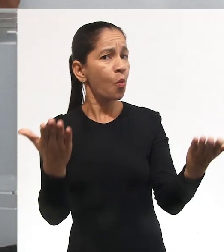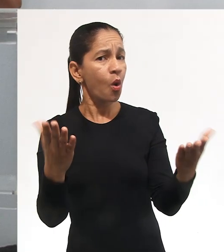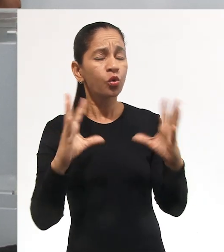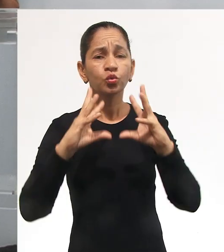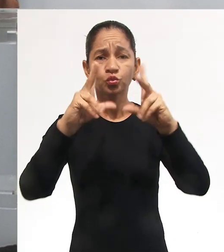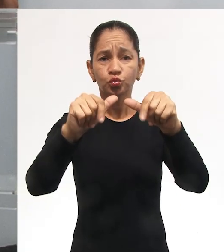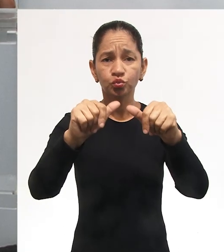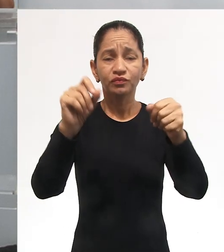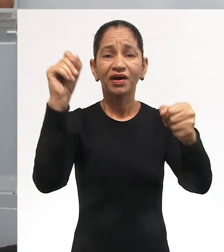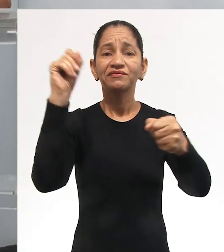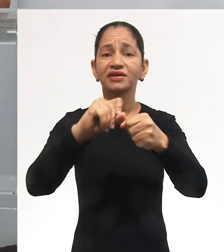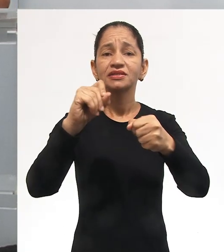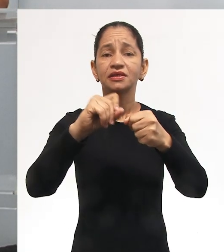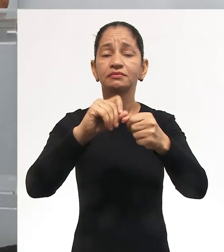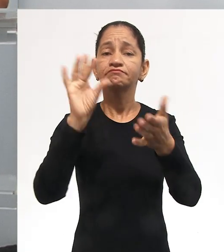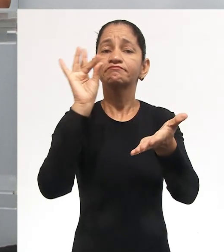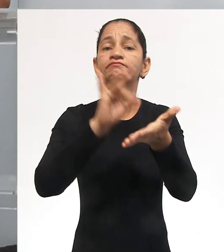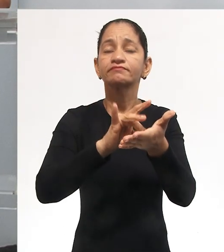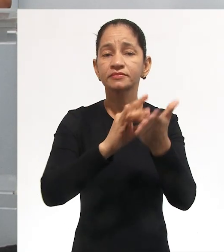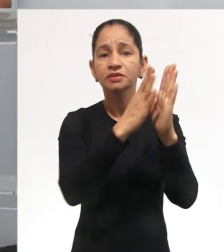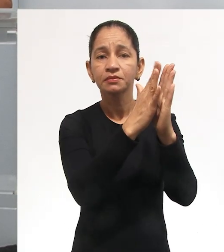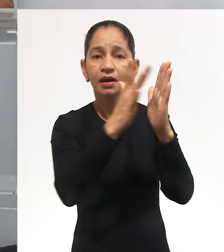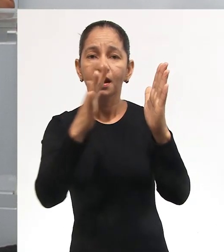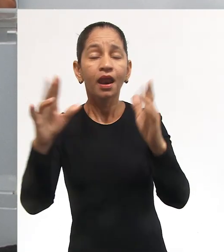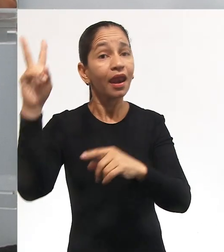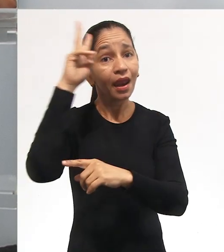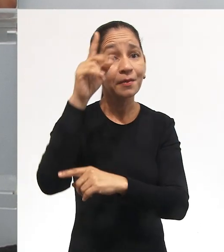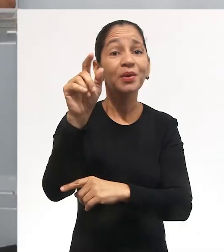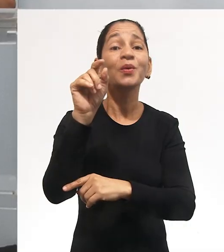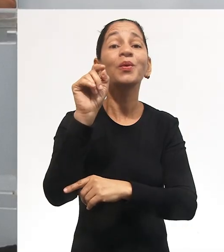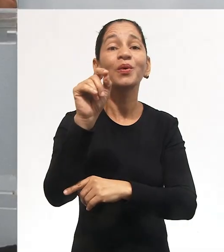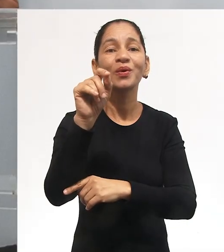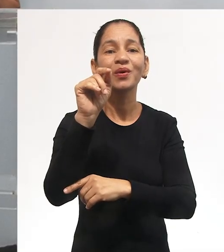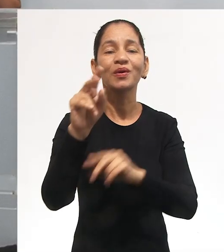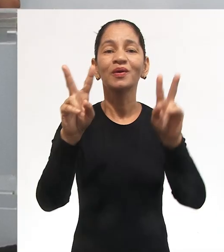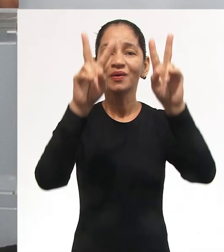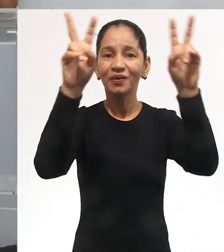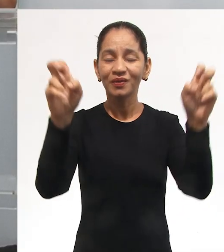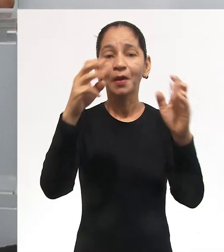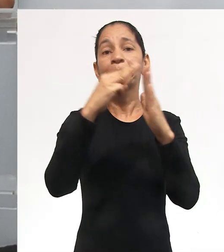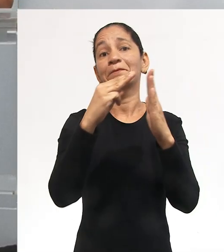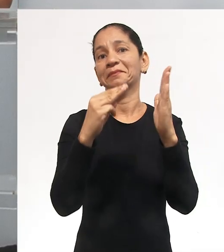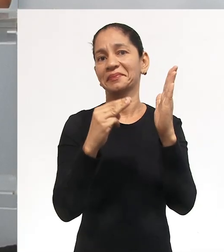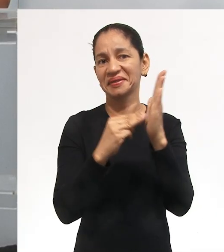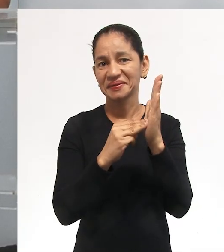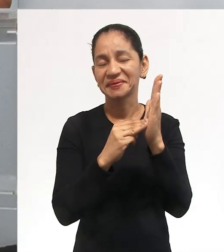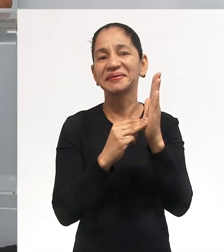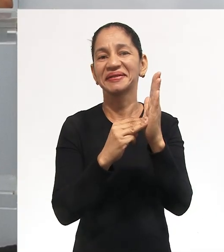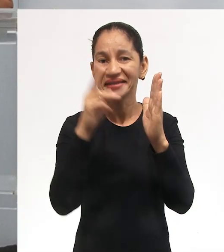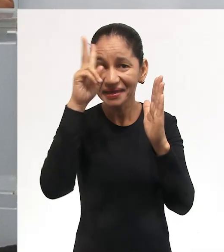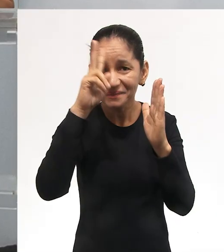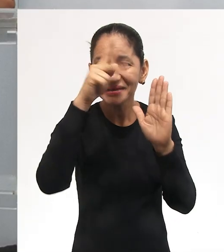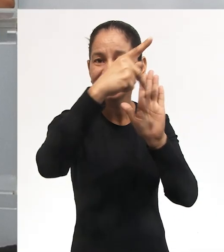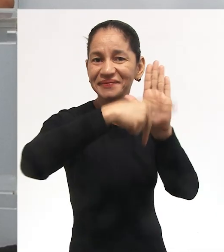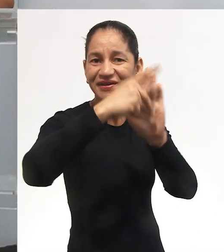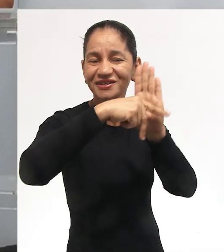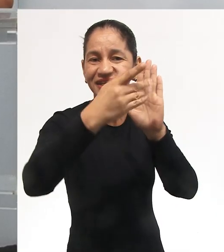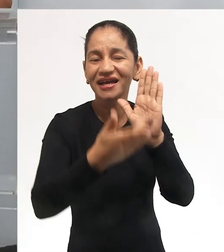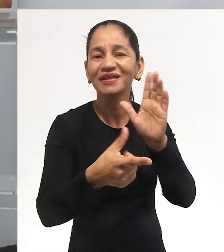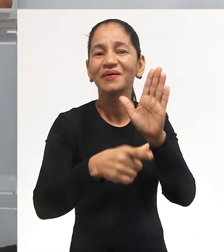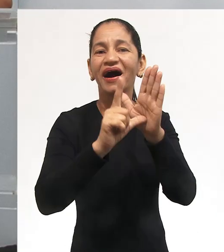dizer tudo o que vai ser feito, né? Isso lembra o quê? Lembra o tópico de metodologia do